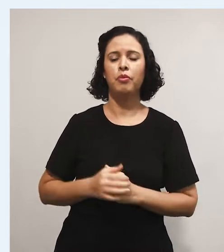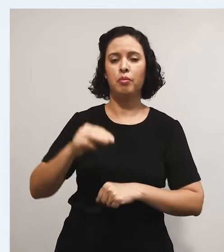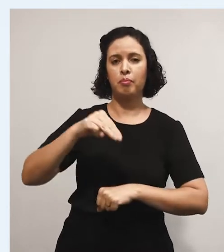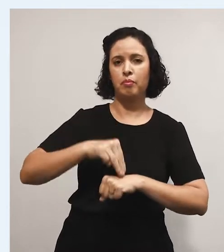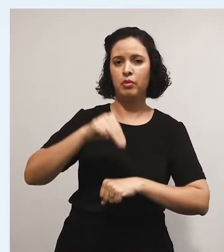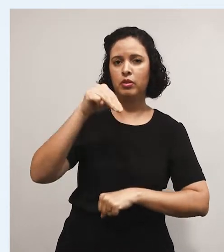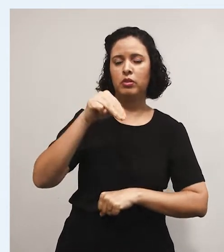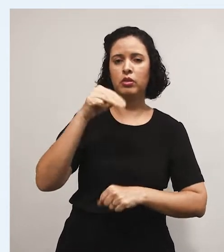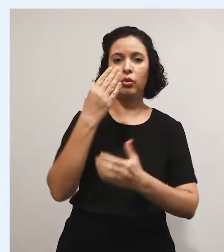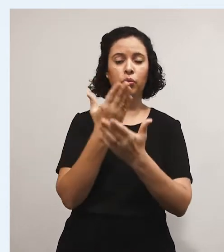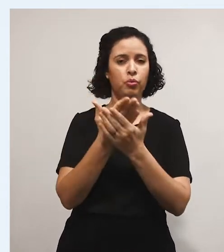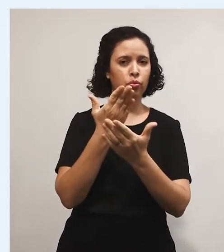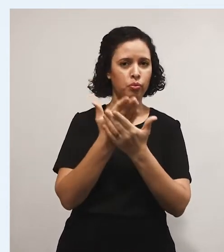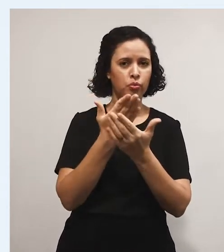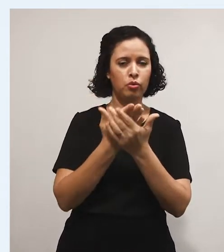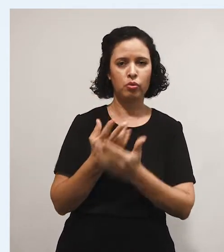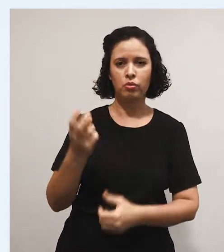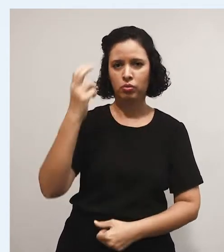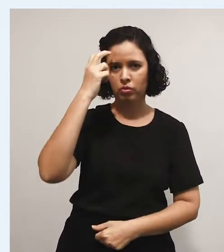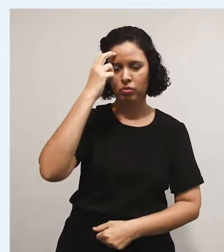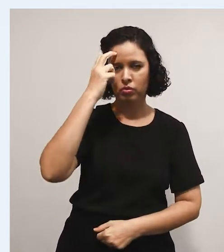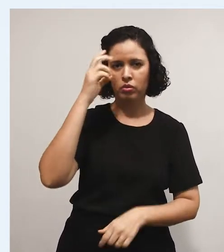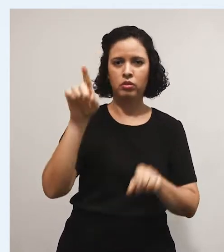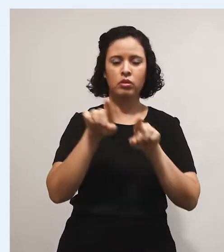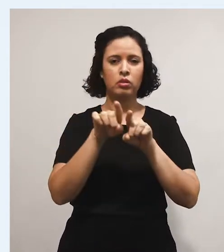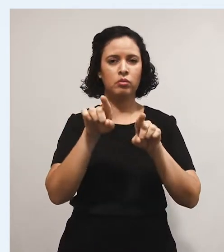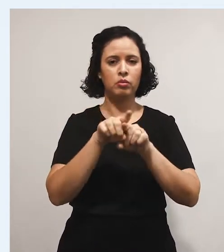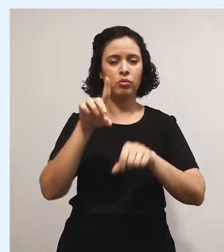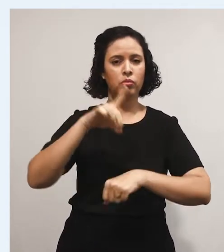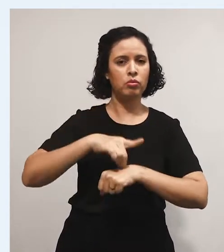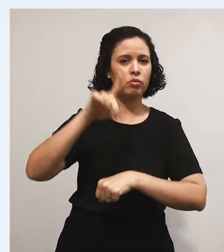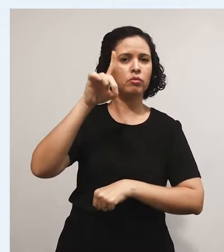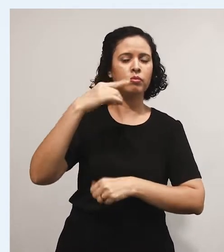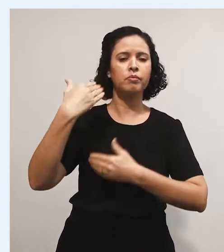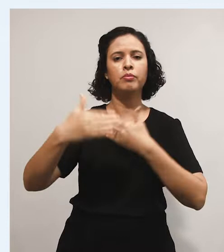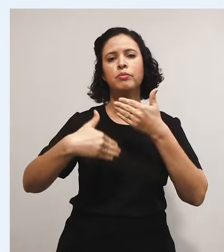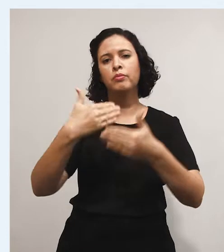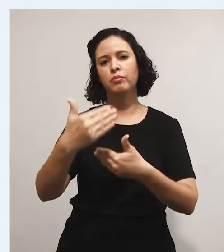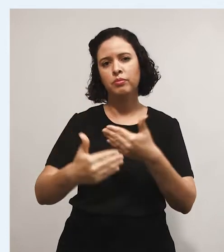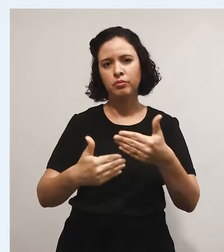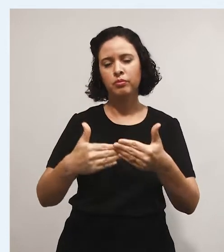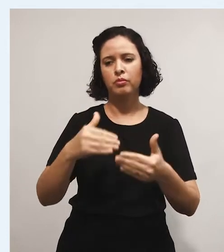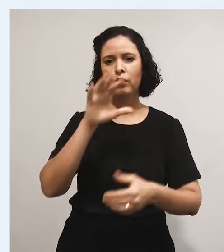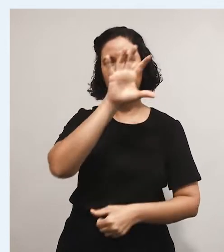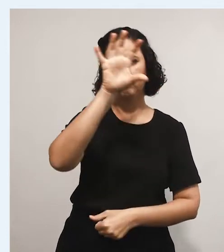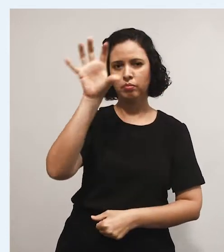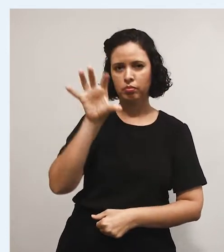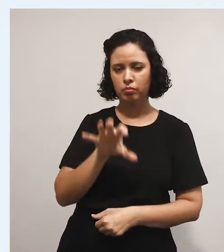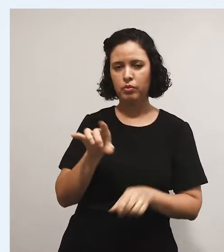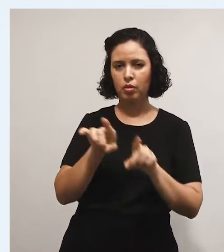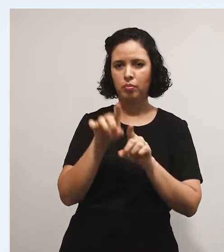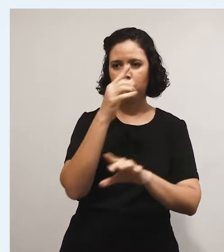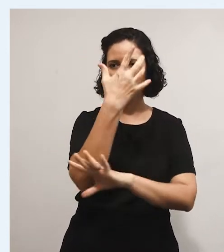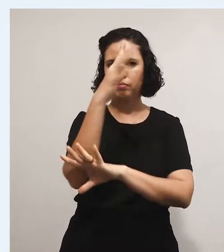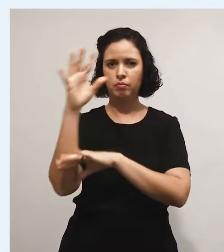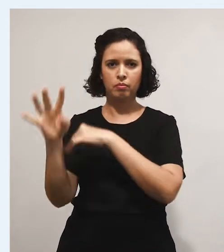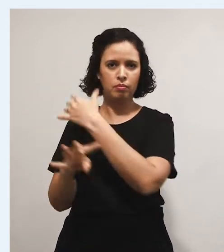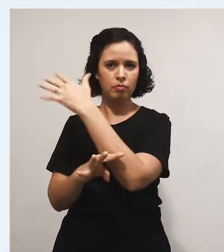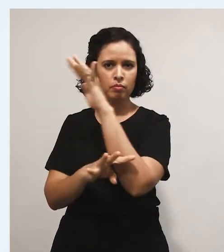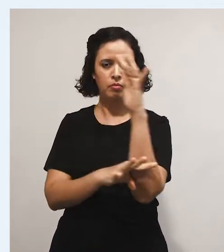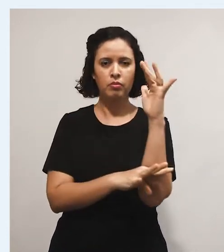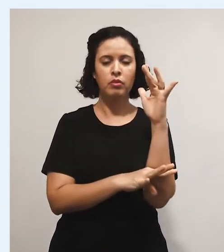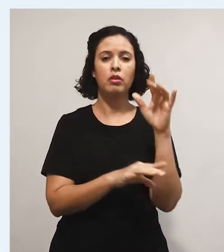mestrado em Estudos Culturais e doutorado em Desenvolvimento Regional e Meio Ambiente. E, há